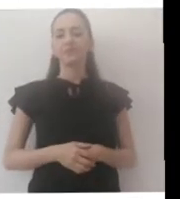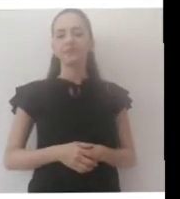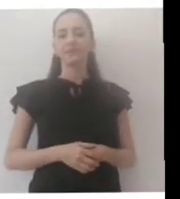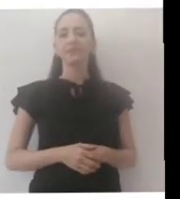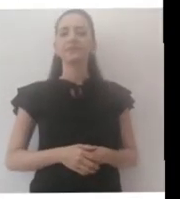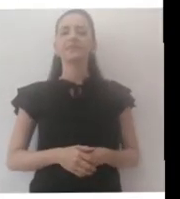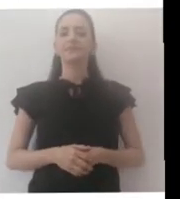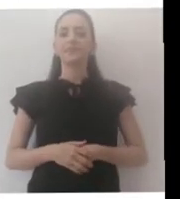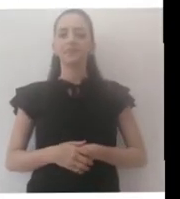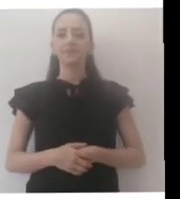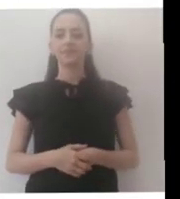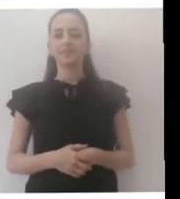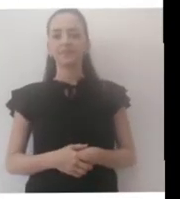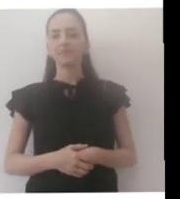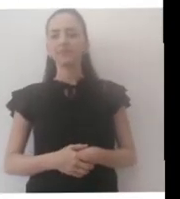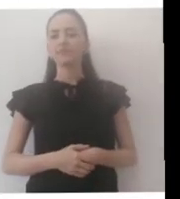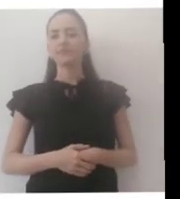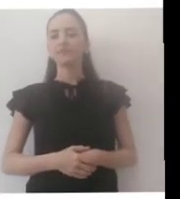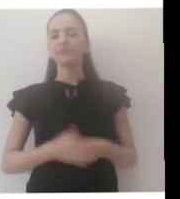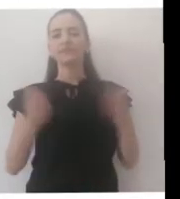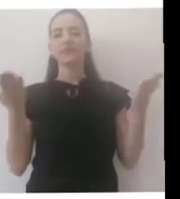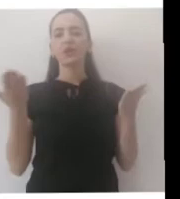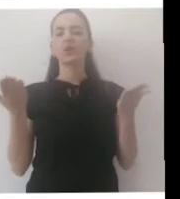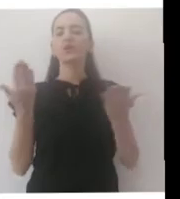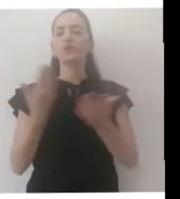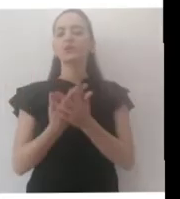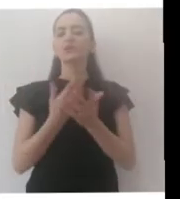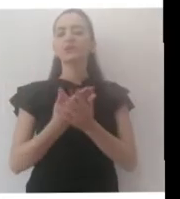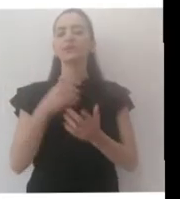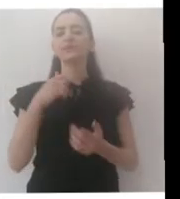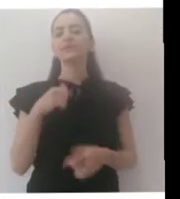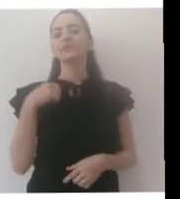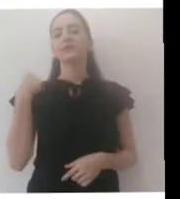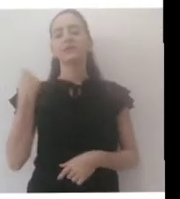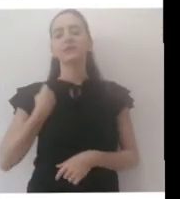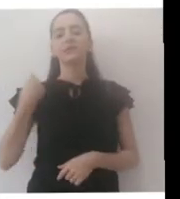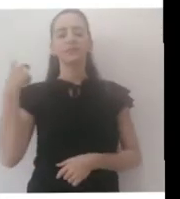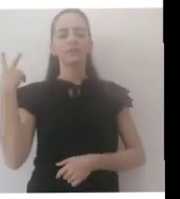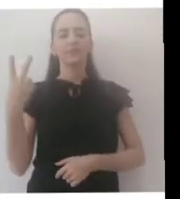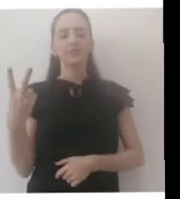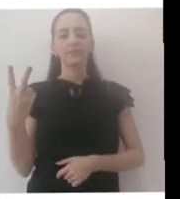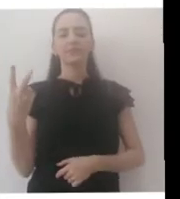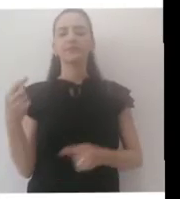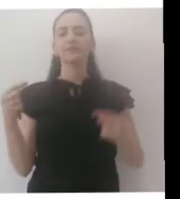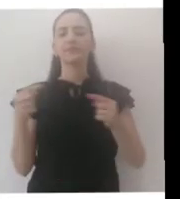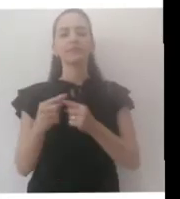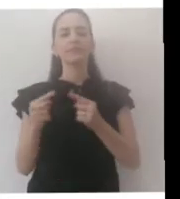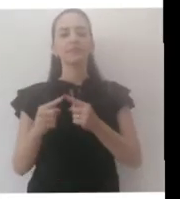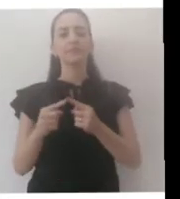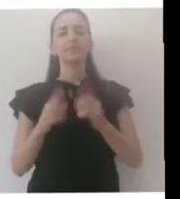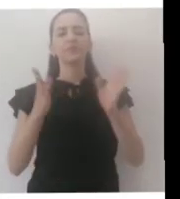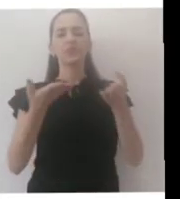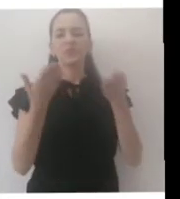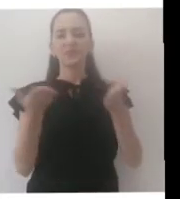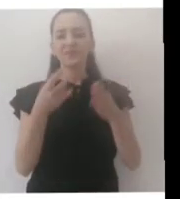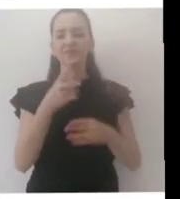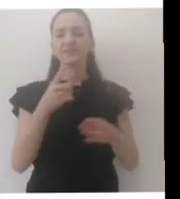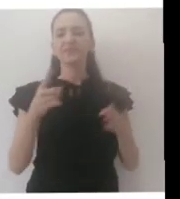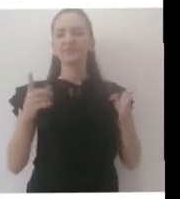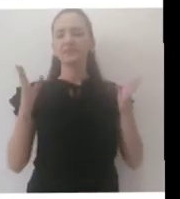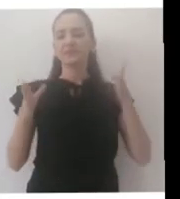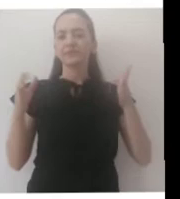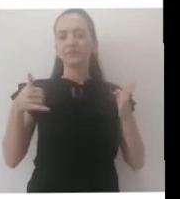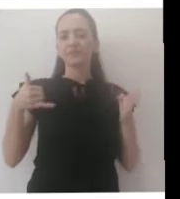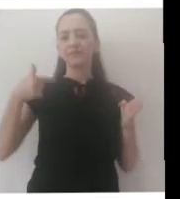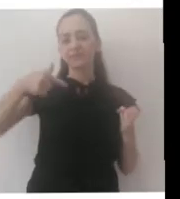aquele período que vai de 7 a 11 anos. Aí está falando da questão da reversibilidade, que é um processo que só crianças nessa